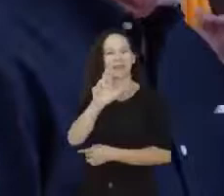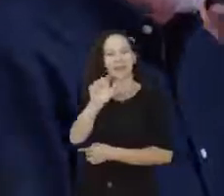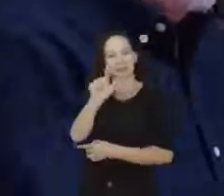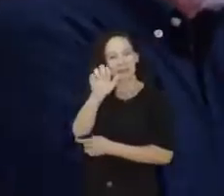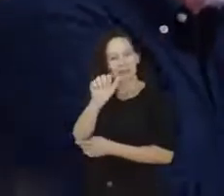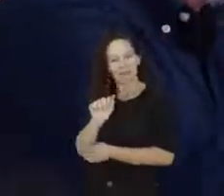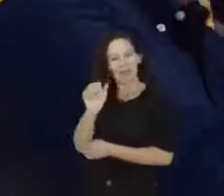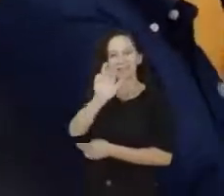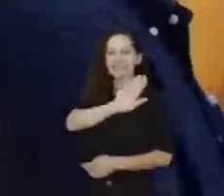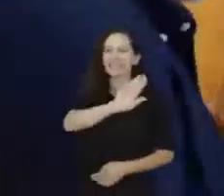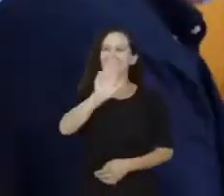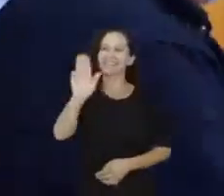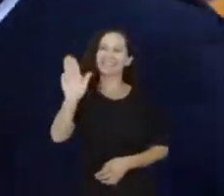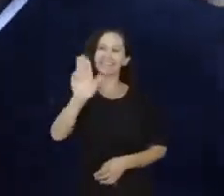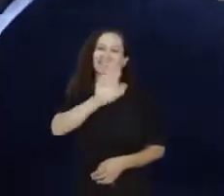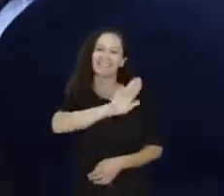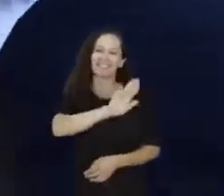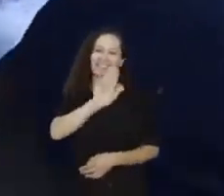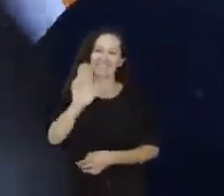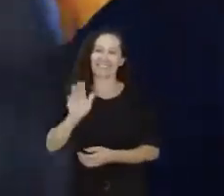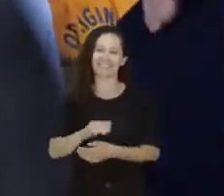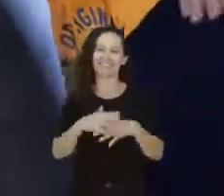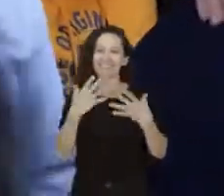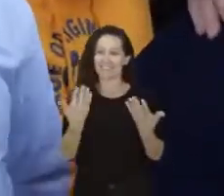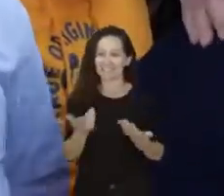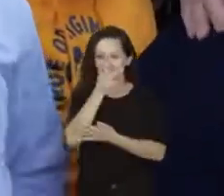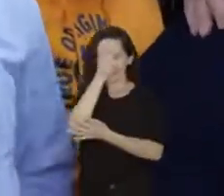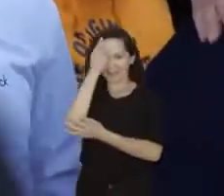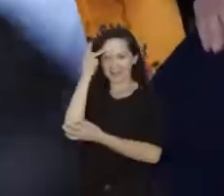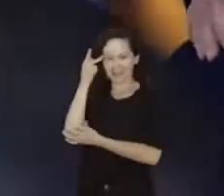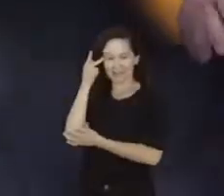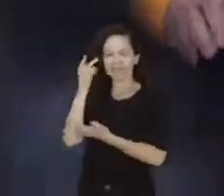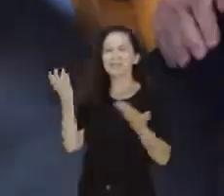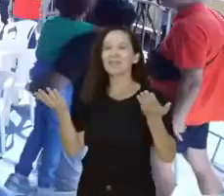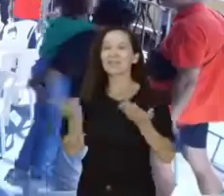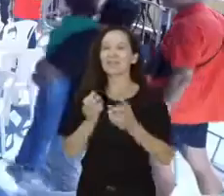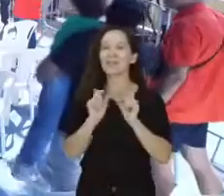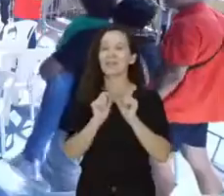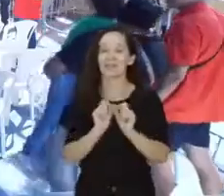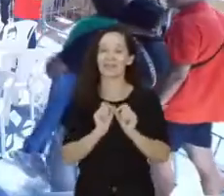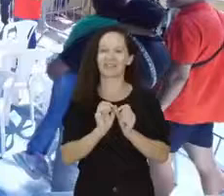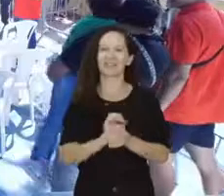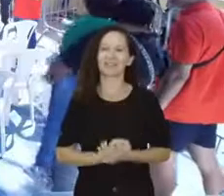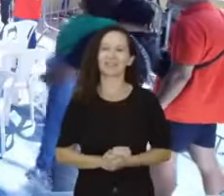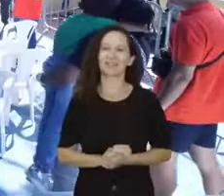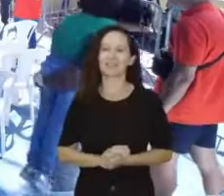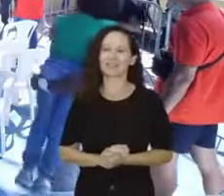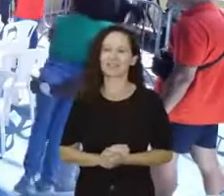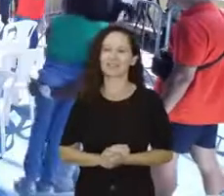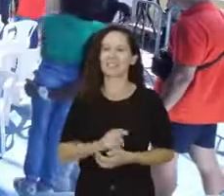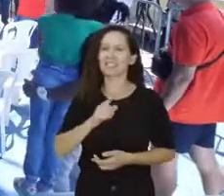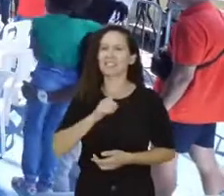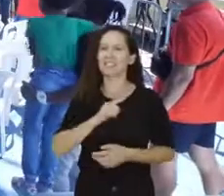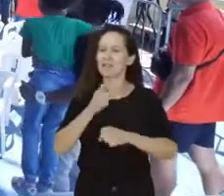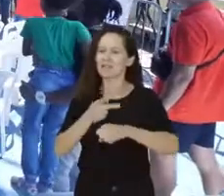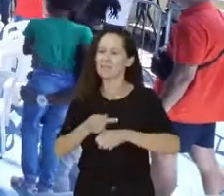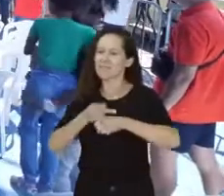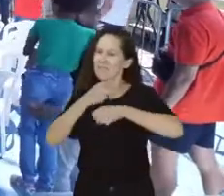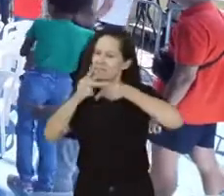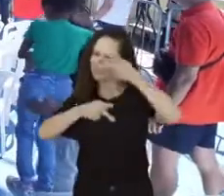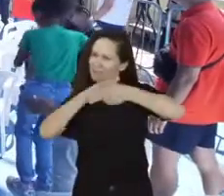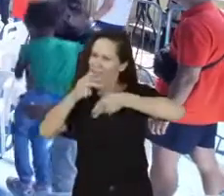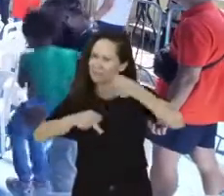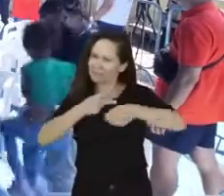Lula. Gente, é o seguinte, ó, temos um presente aqui,